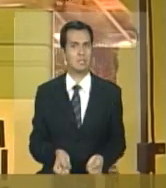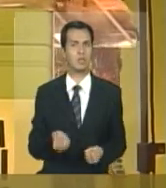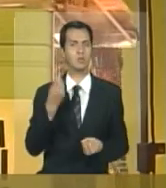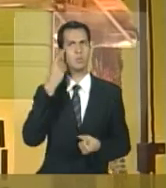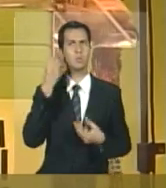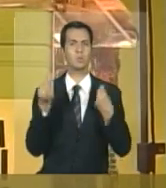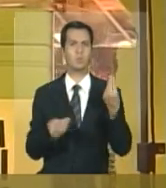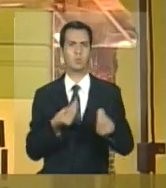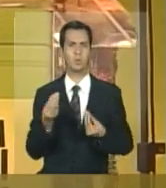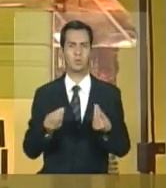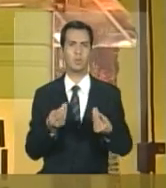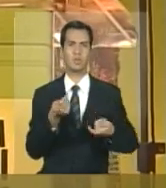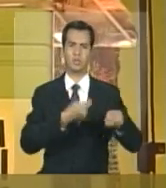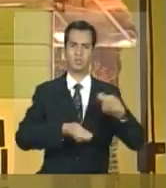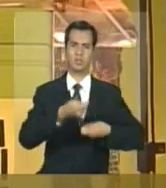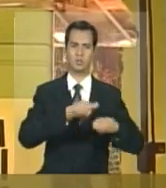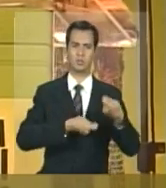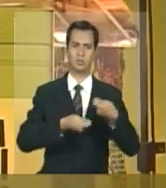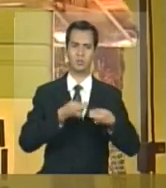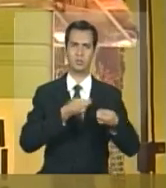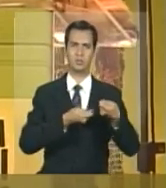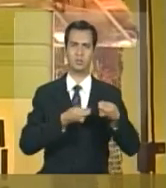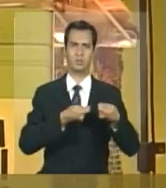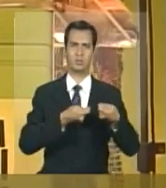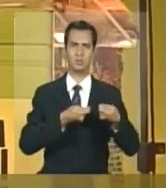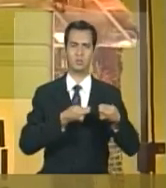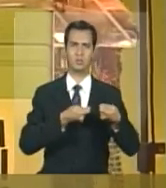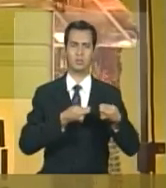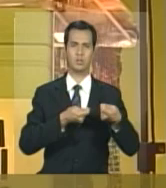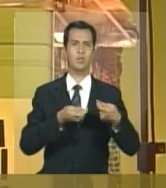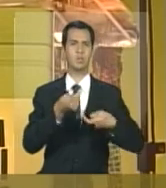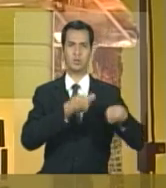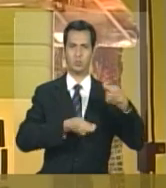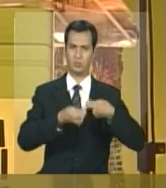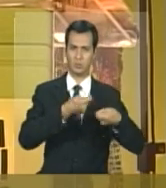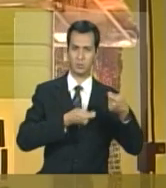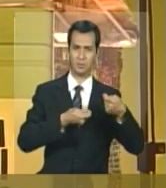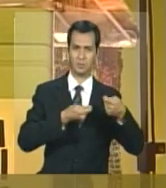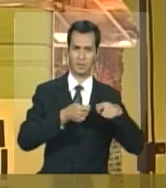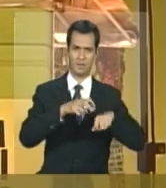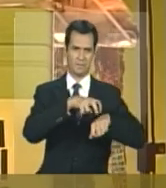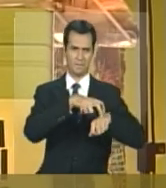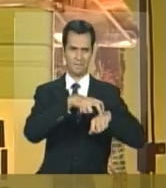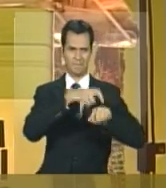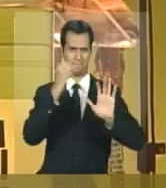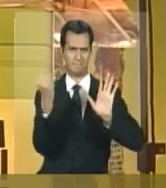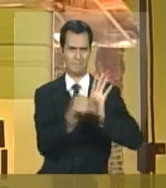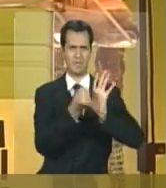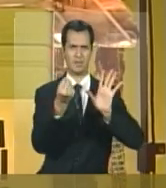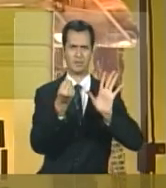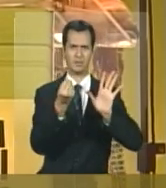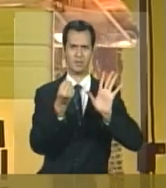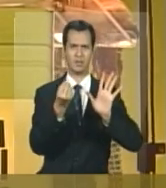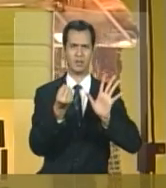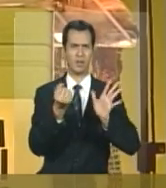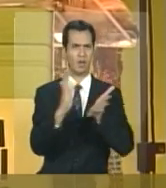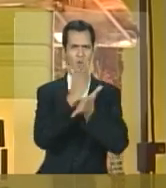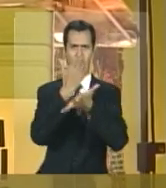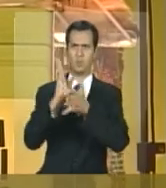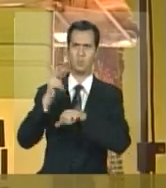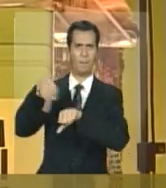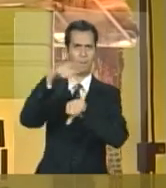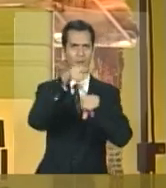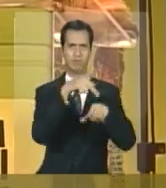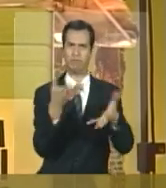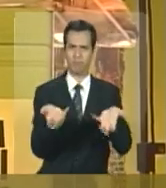uma economia rotulada de verde, como estão pensando os